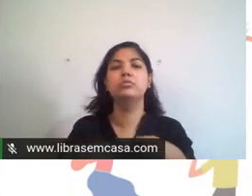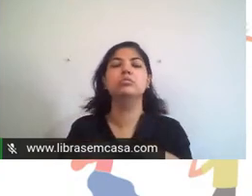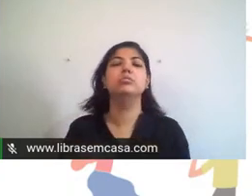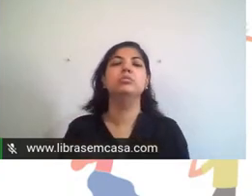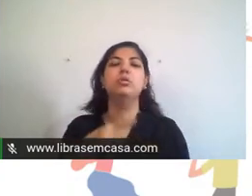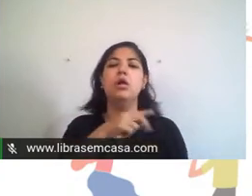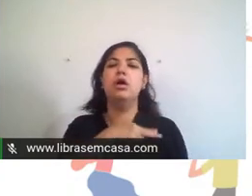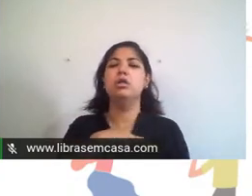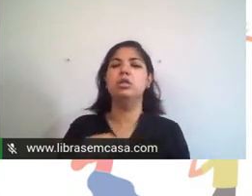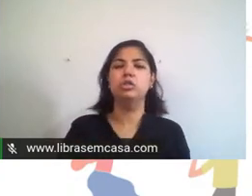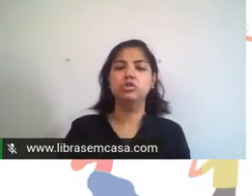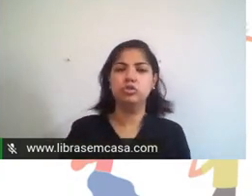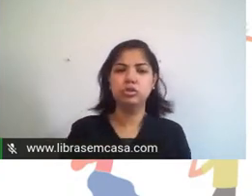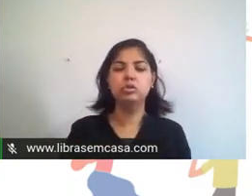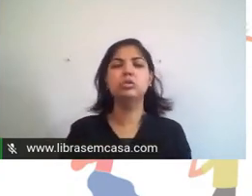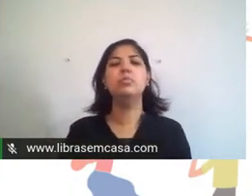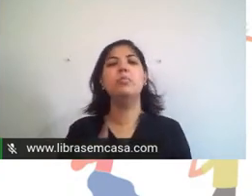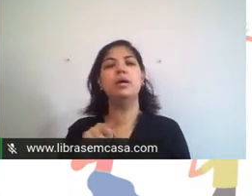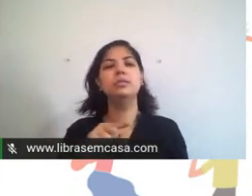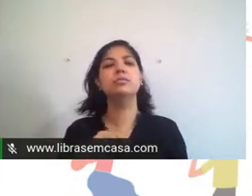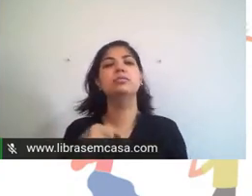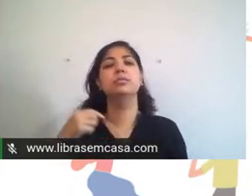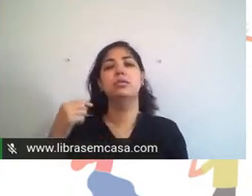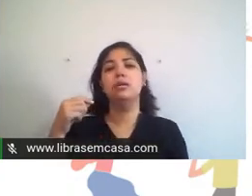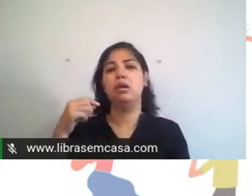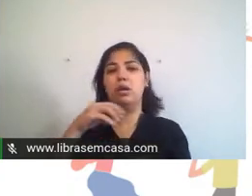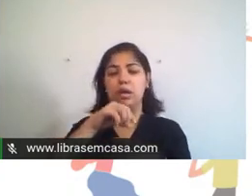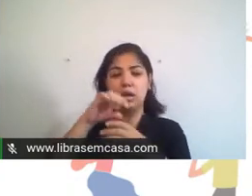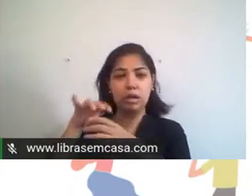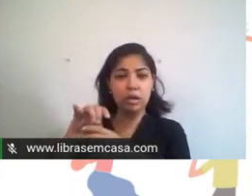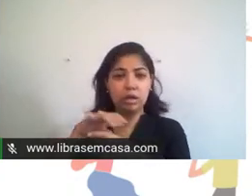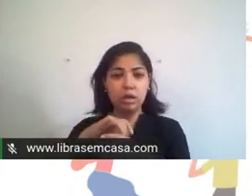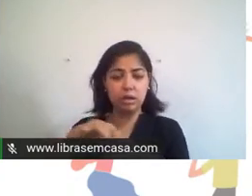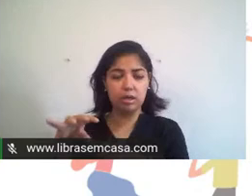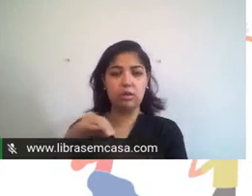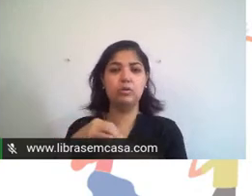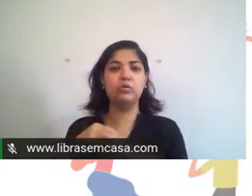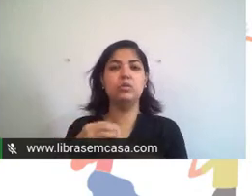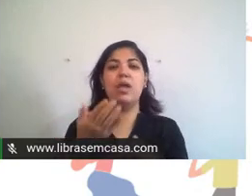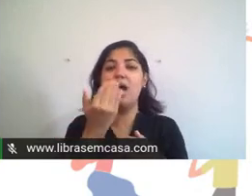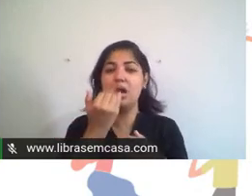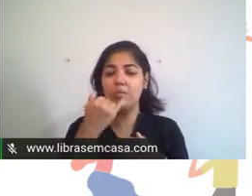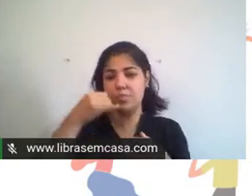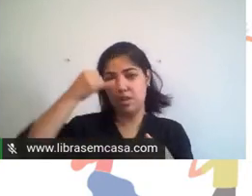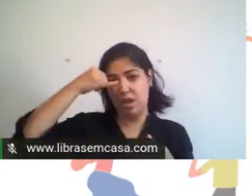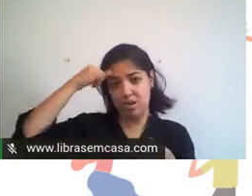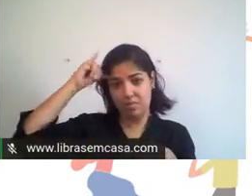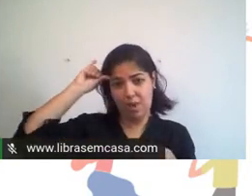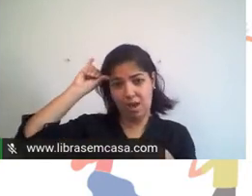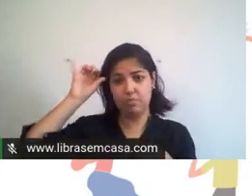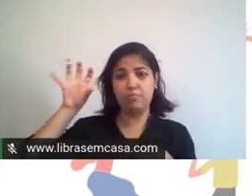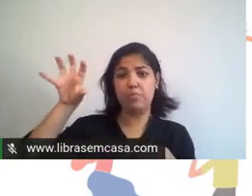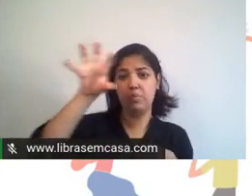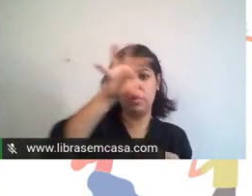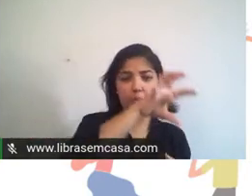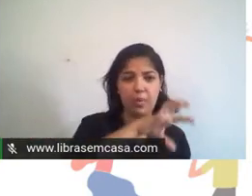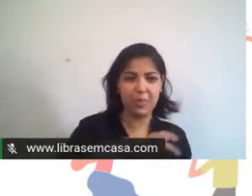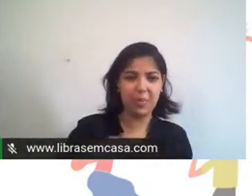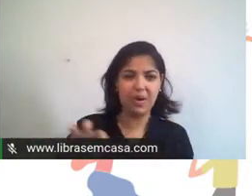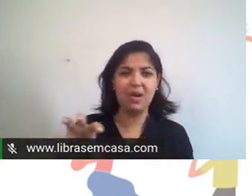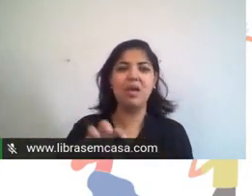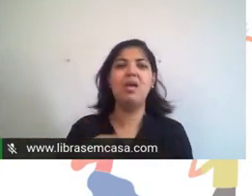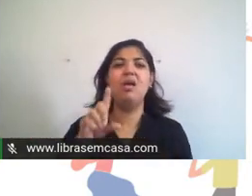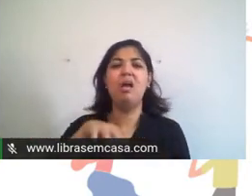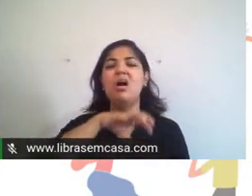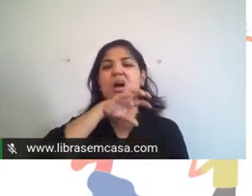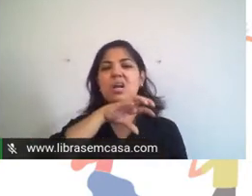né? Monoculturas que são produzidas para alimentar animais que estão em outras partes do mundo, ou justamente como ela disse, até mesmo animais que são produzidos em